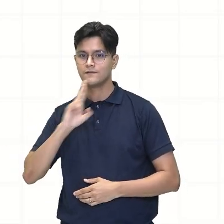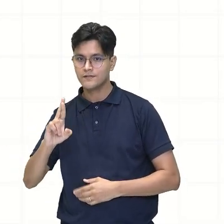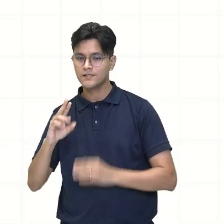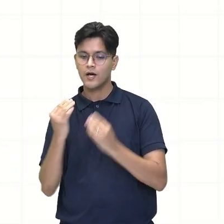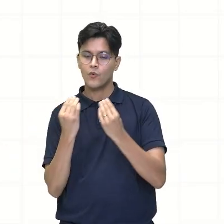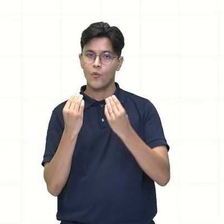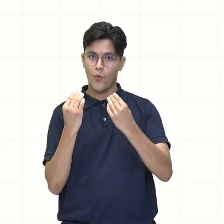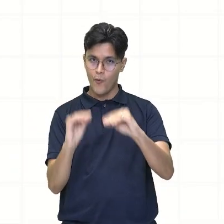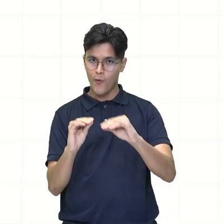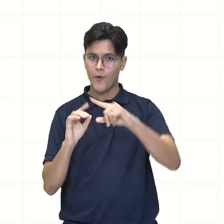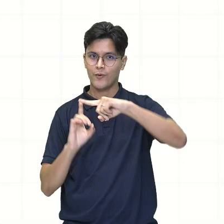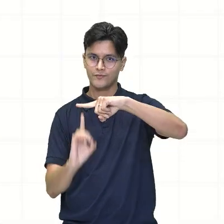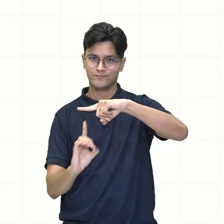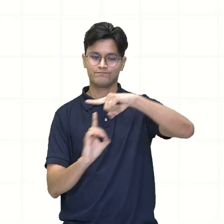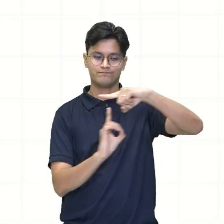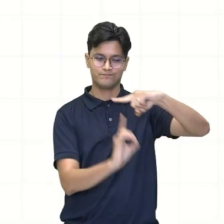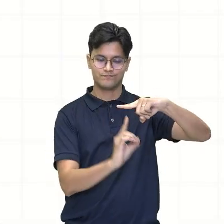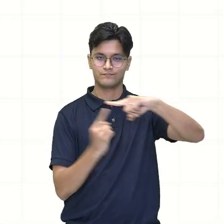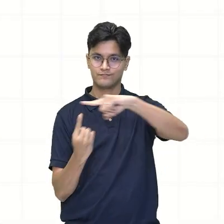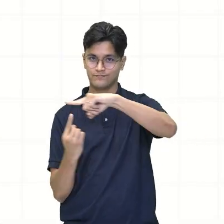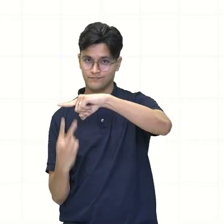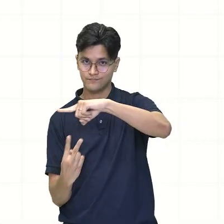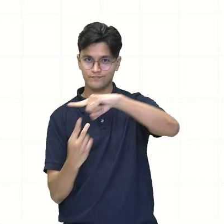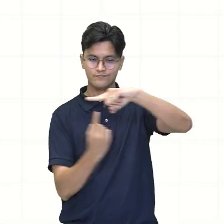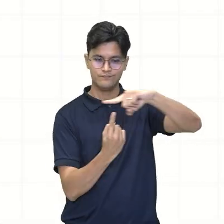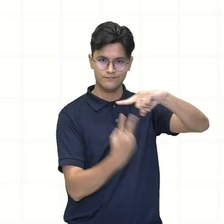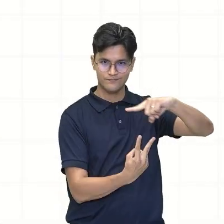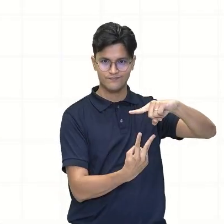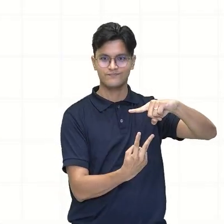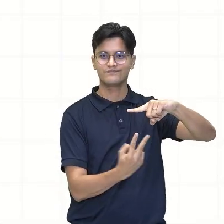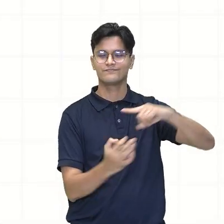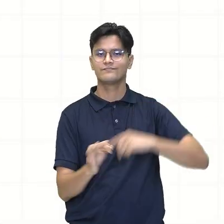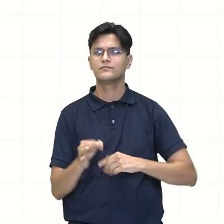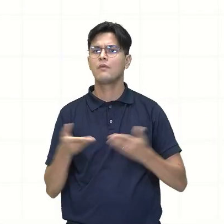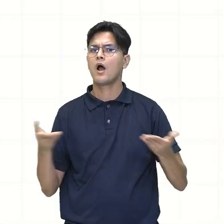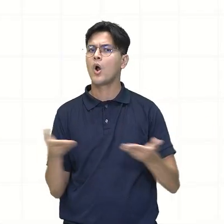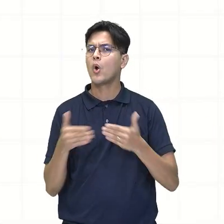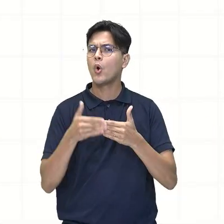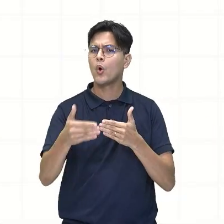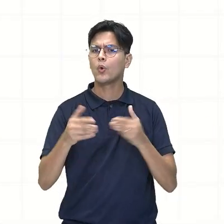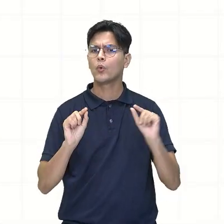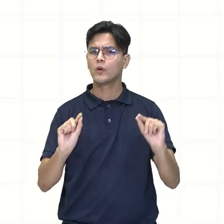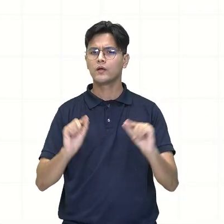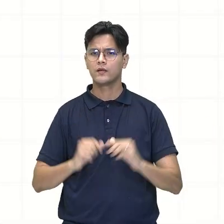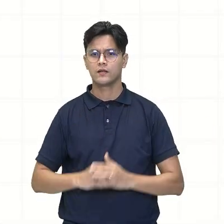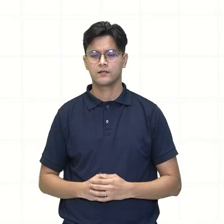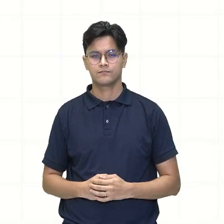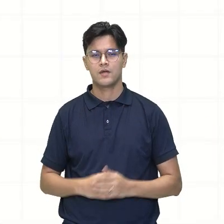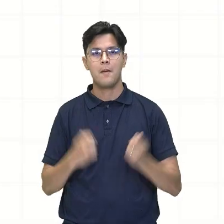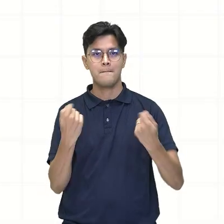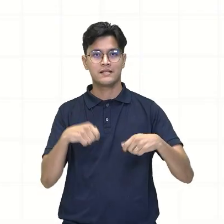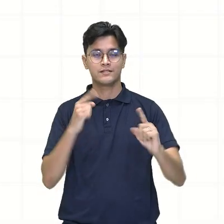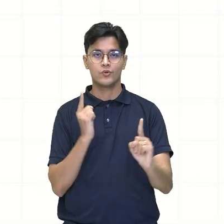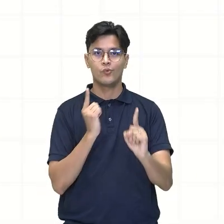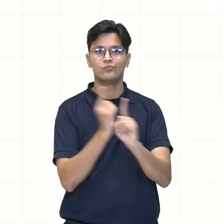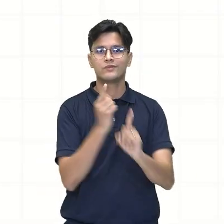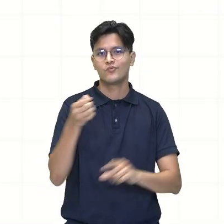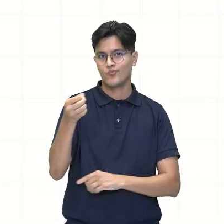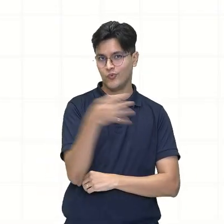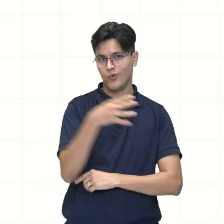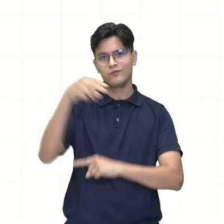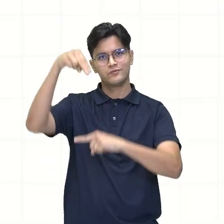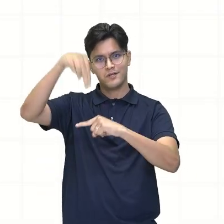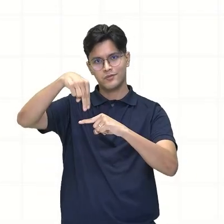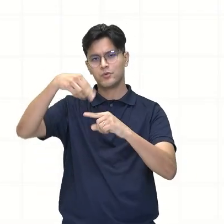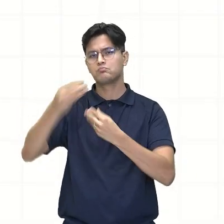o novo denominador das duas frações. E agora, aí a gente tem que encontrar um novo numerador. Qual é o